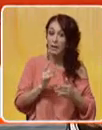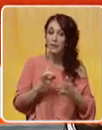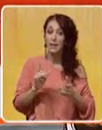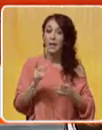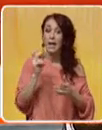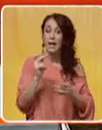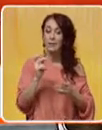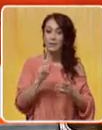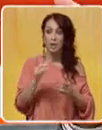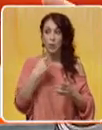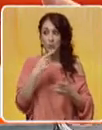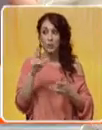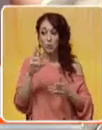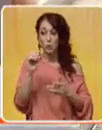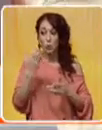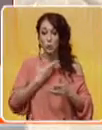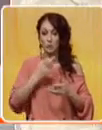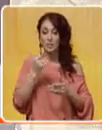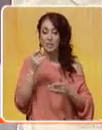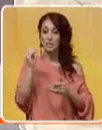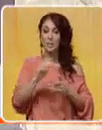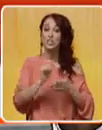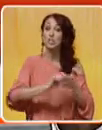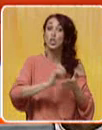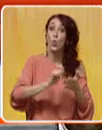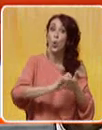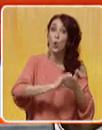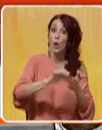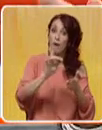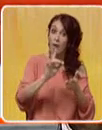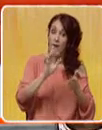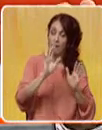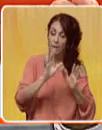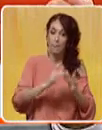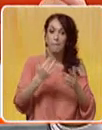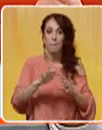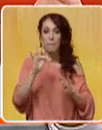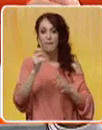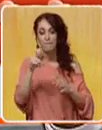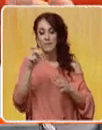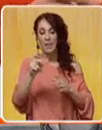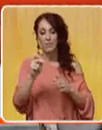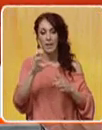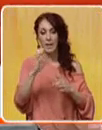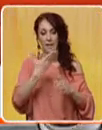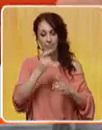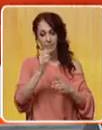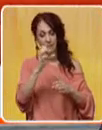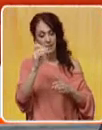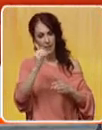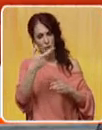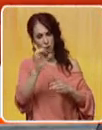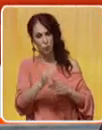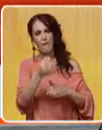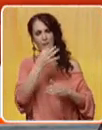Rodrigues é da Rita Eu não disse Rodrigues é da Rita ferro escritora e escritora e é curioso que a Fernanda de Castro nas suas memórias fala em mim